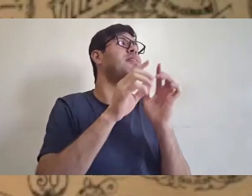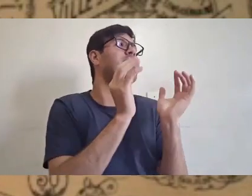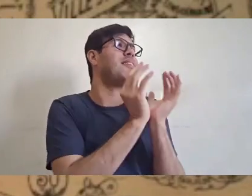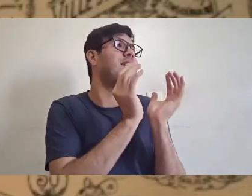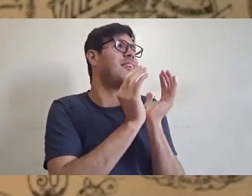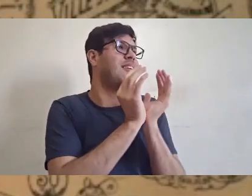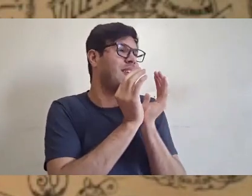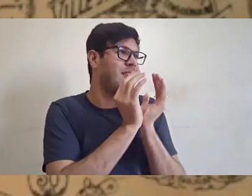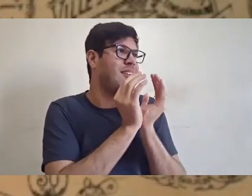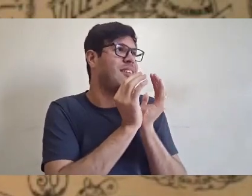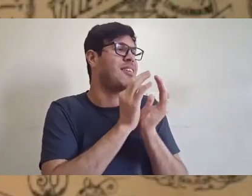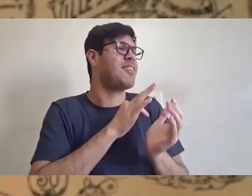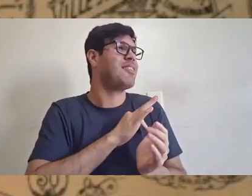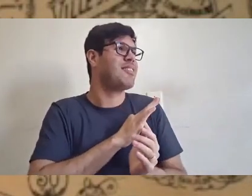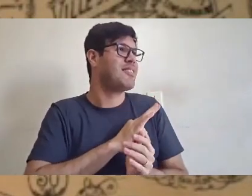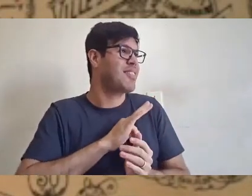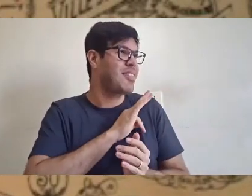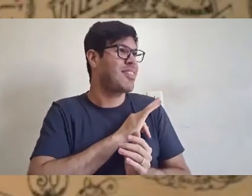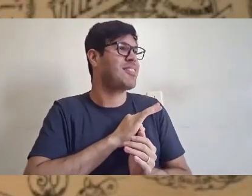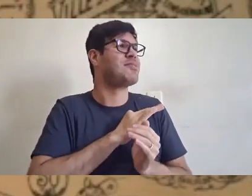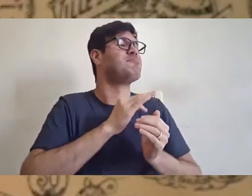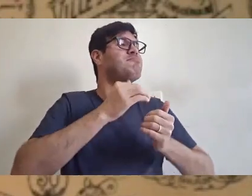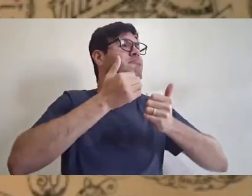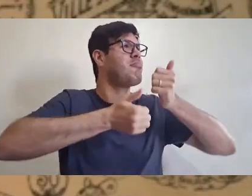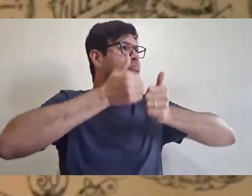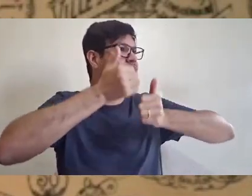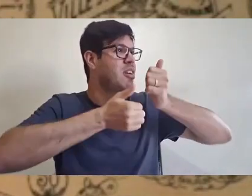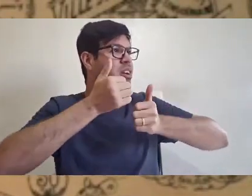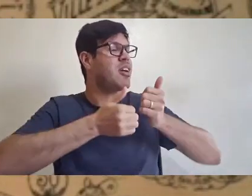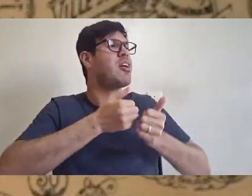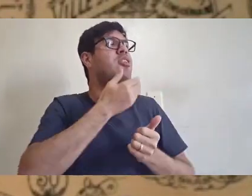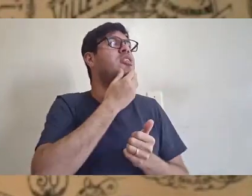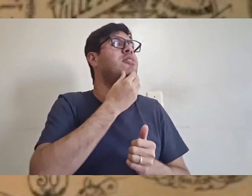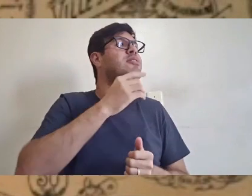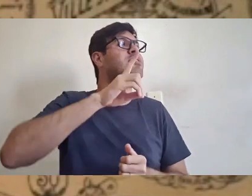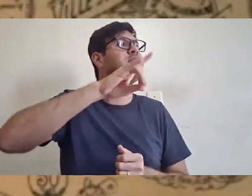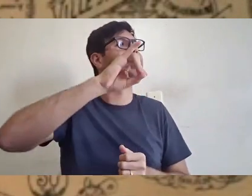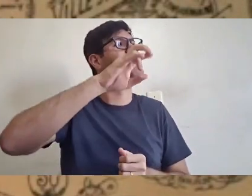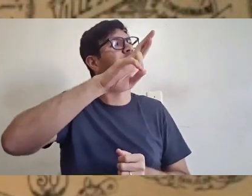tivemos depois o Dirceu Ferreira da Silva. Sim.